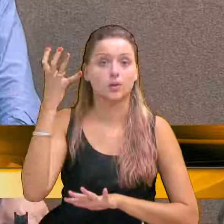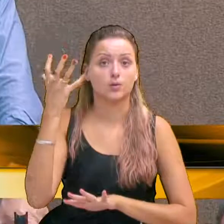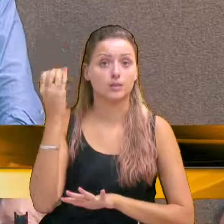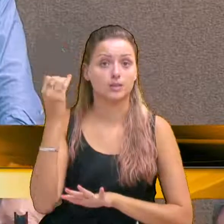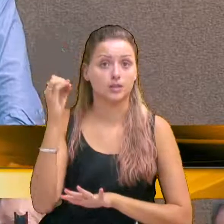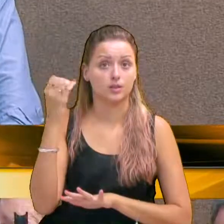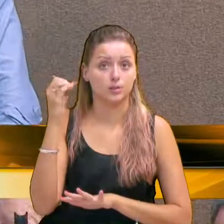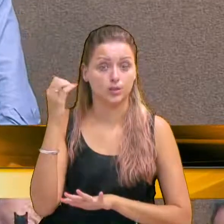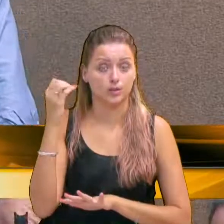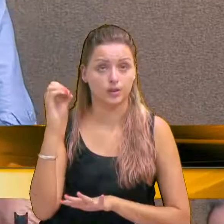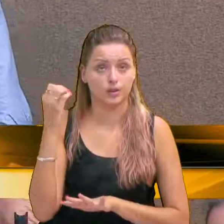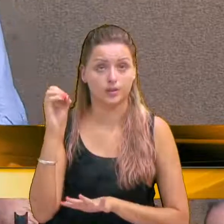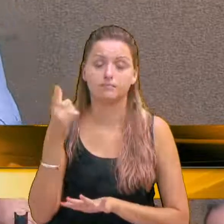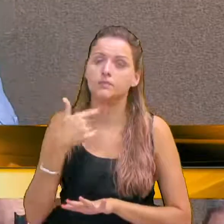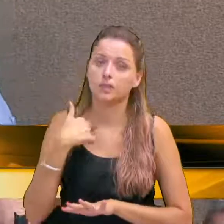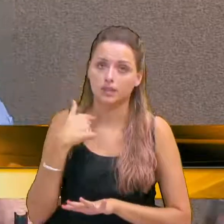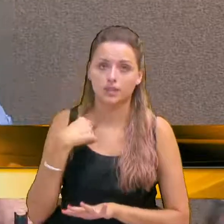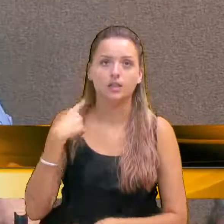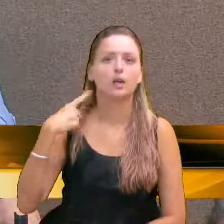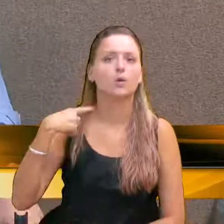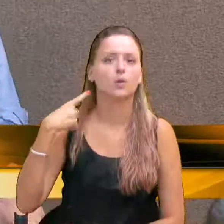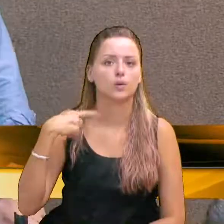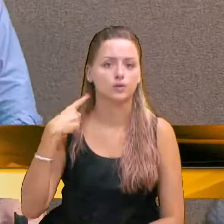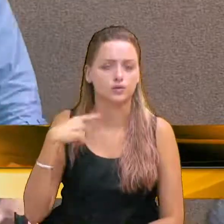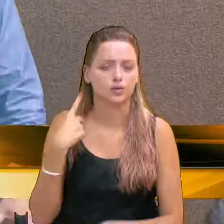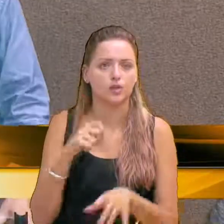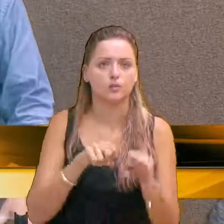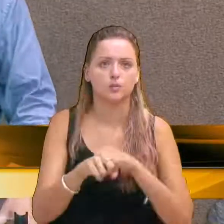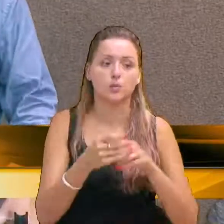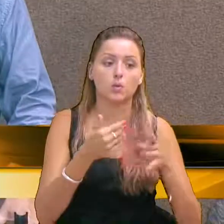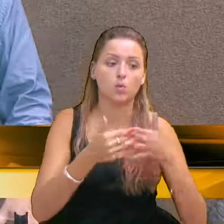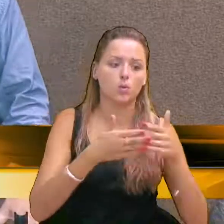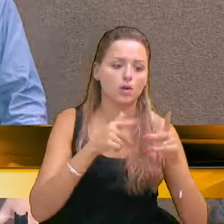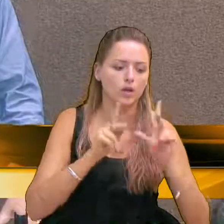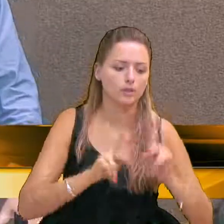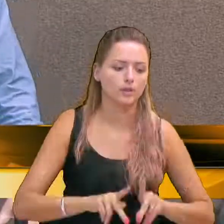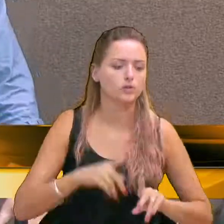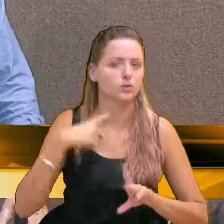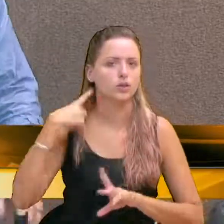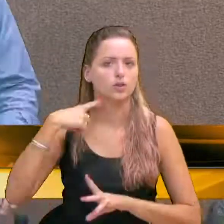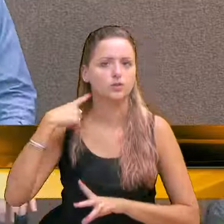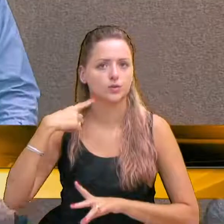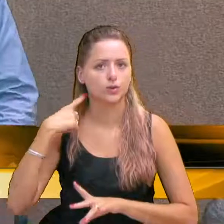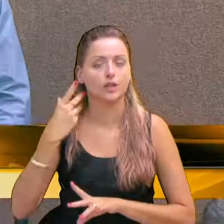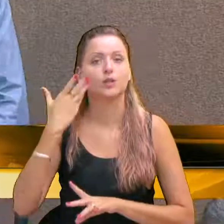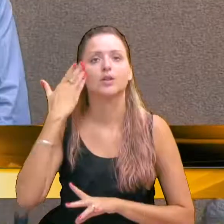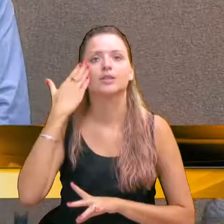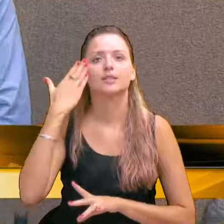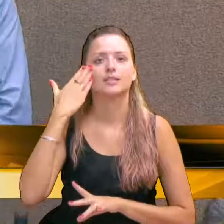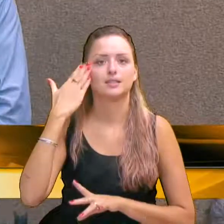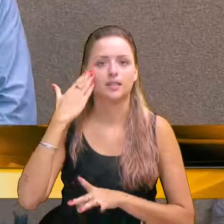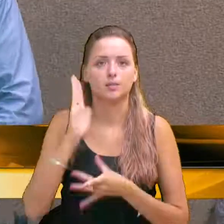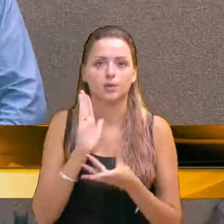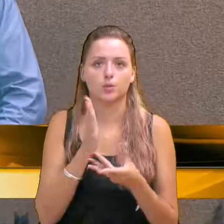Alegre. Até como advogado, né? Eu acho que qualquer pessoa de sã consciência como advogado sabe que esse julgamento que está acontecendo em